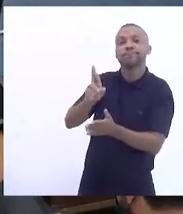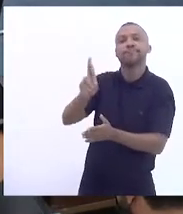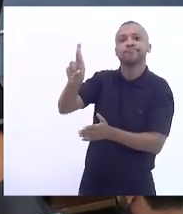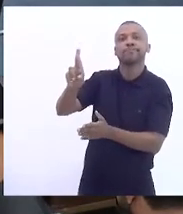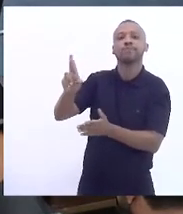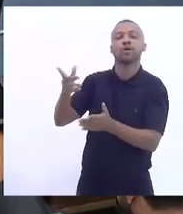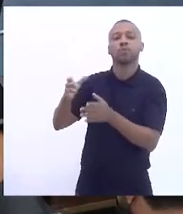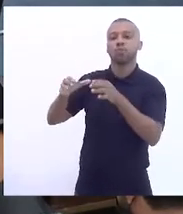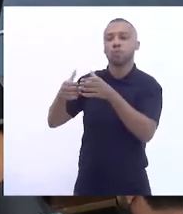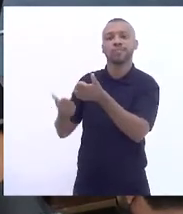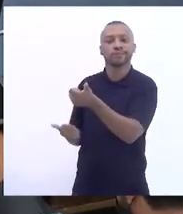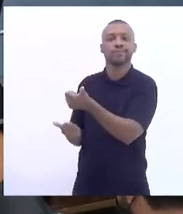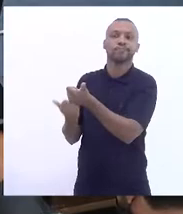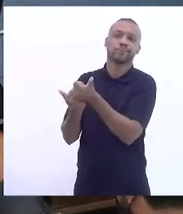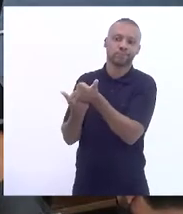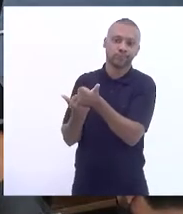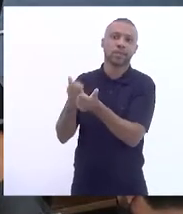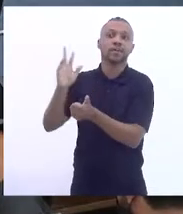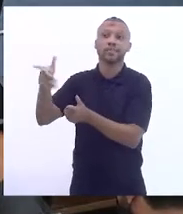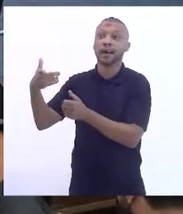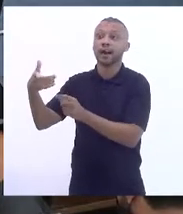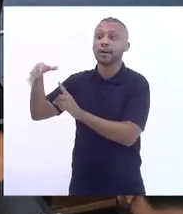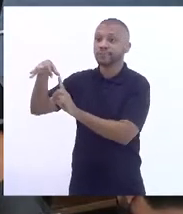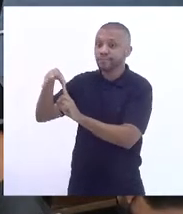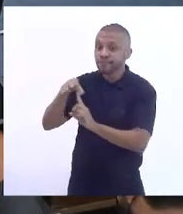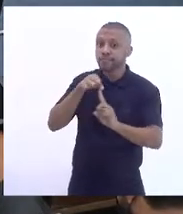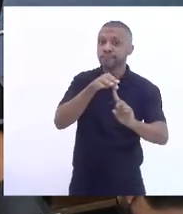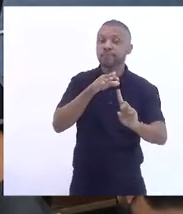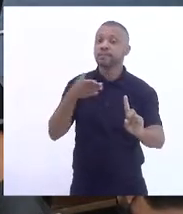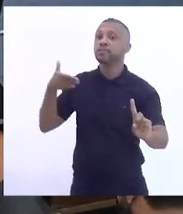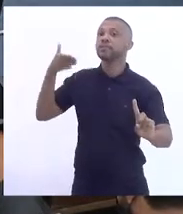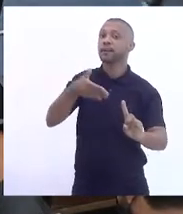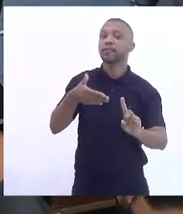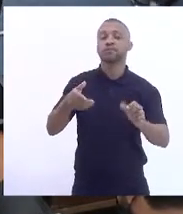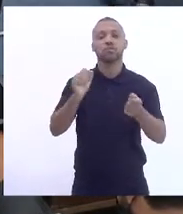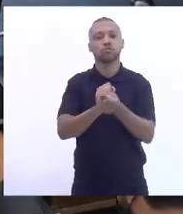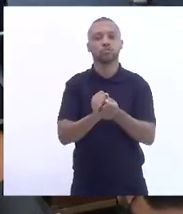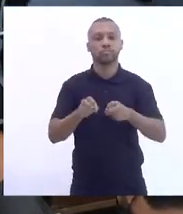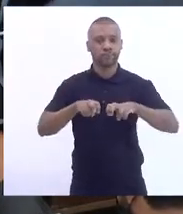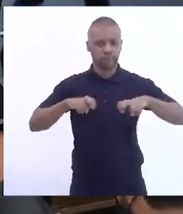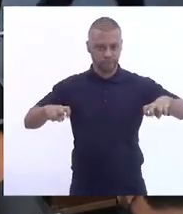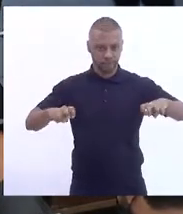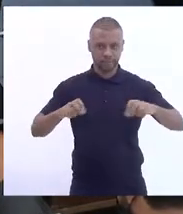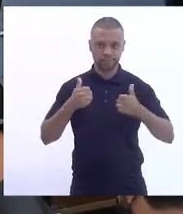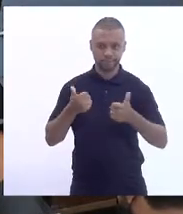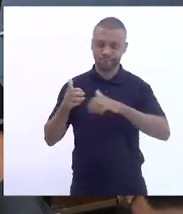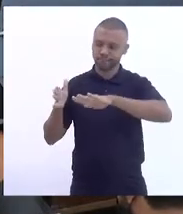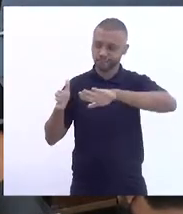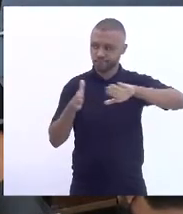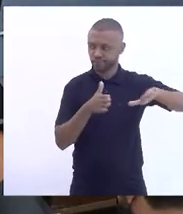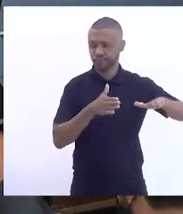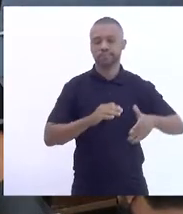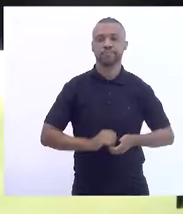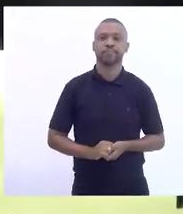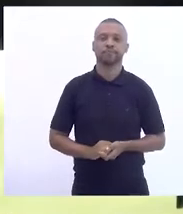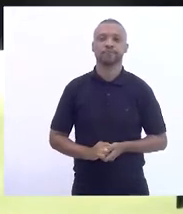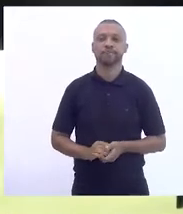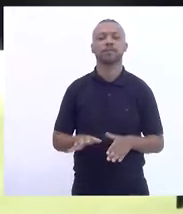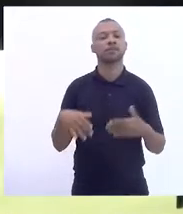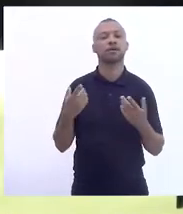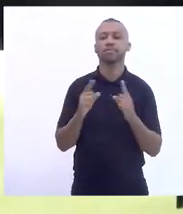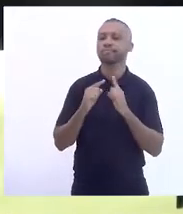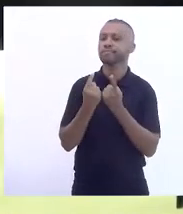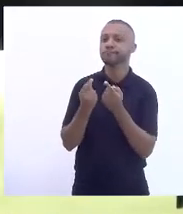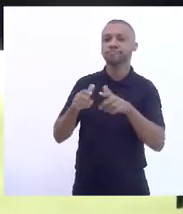nossa assessoria para que já encaminho diretamente para nossa mesa bom essa audiência pública